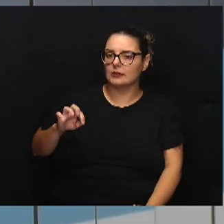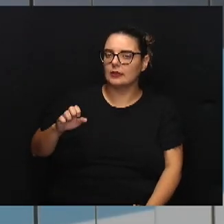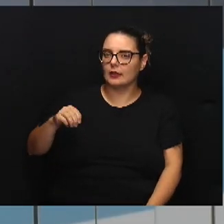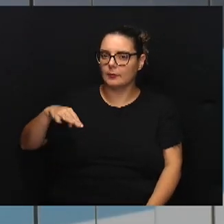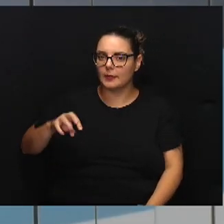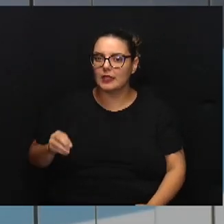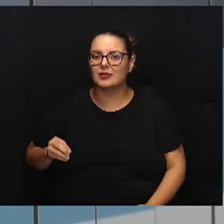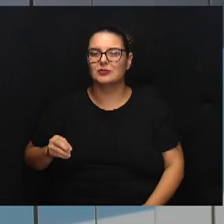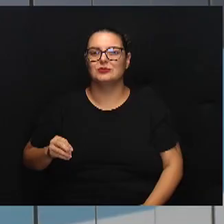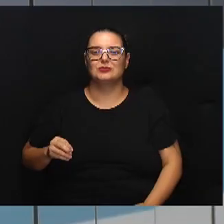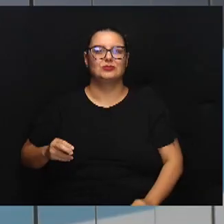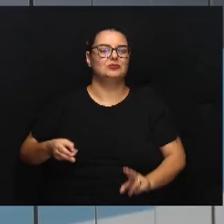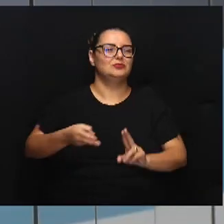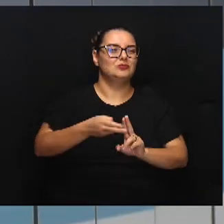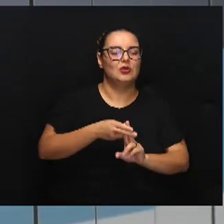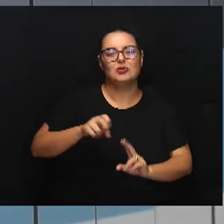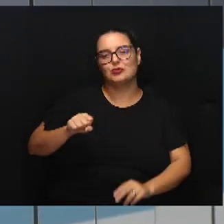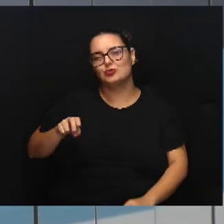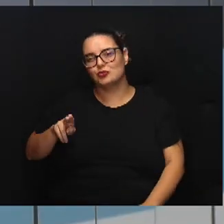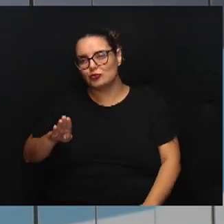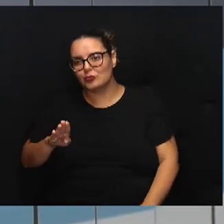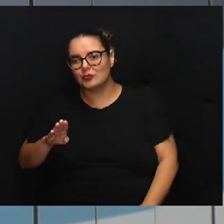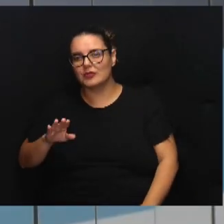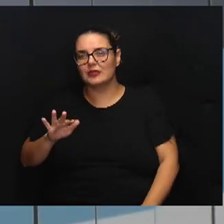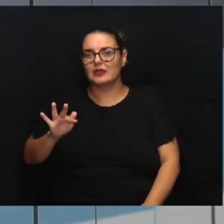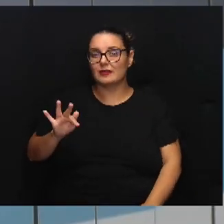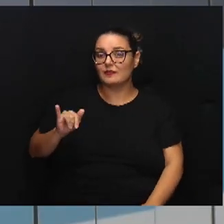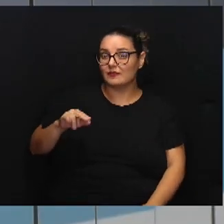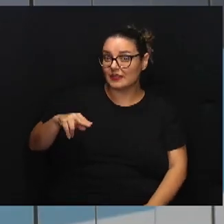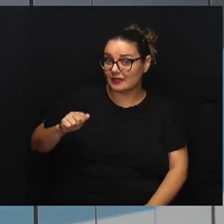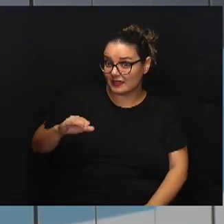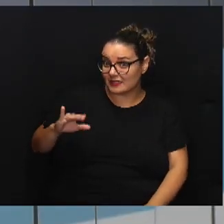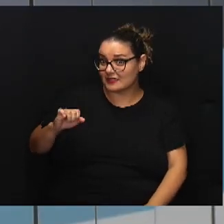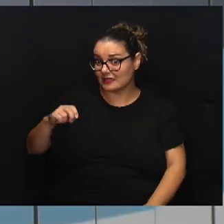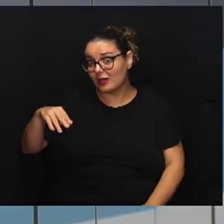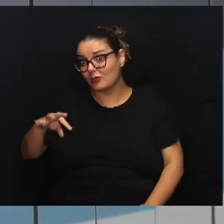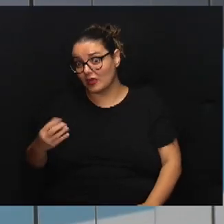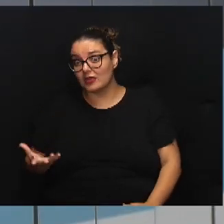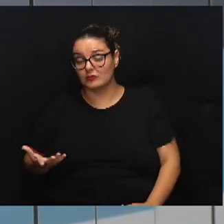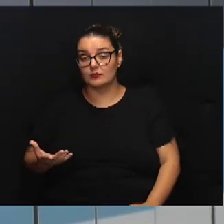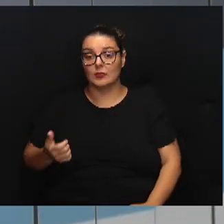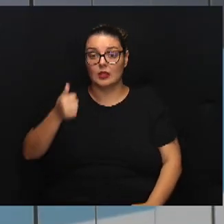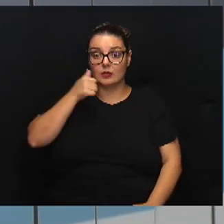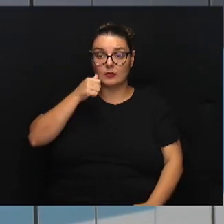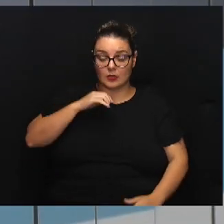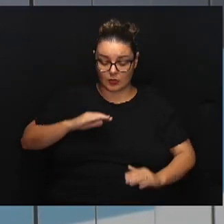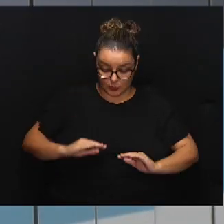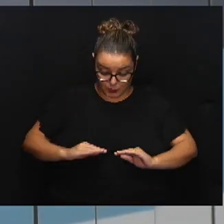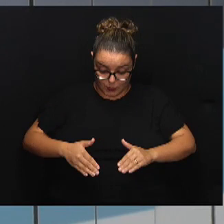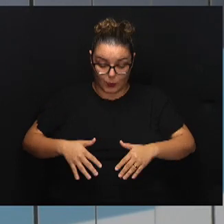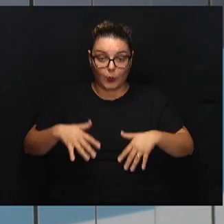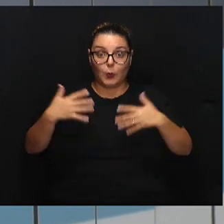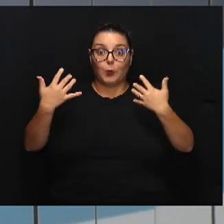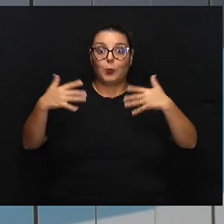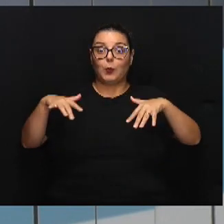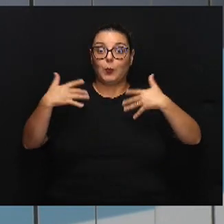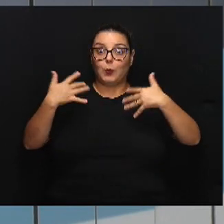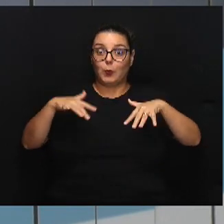SUS, subfinanciamento, muitas mulheres, elas que se descobrem gestante, inclusive, elas chegam a